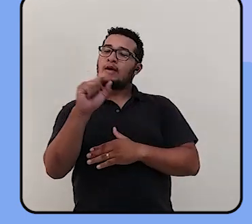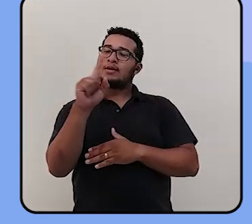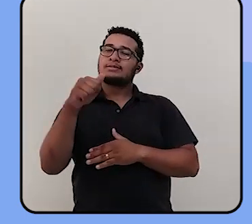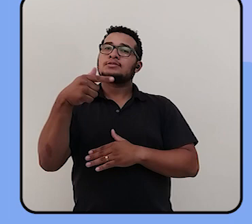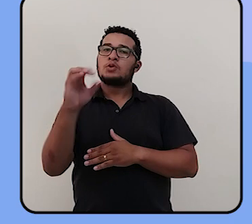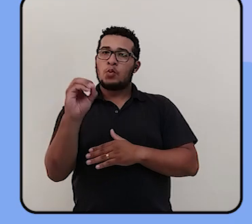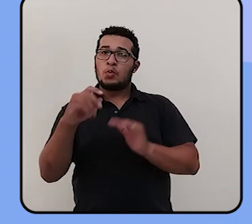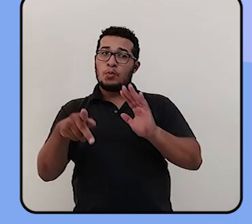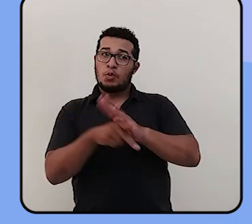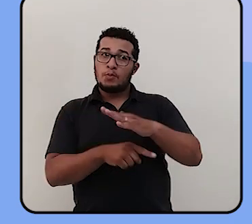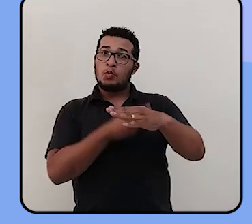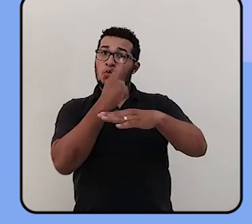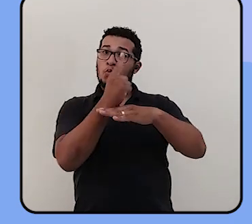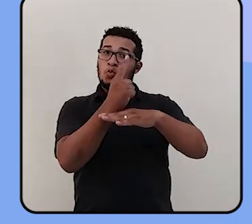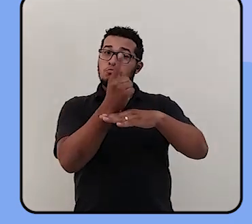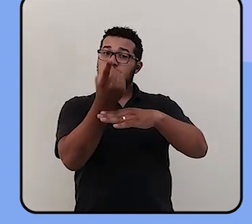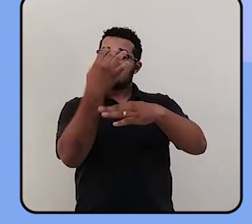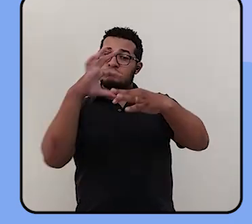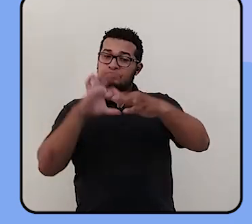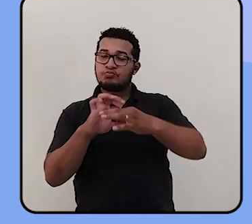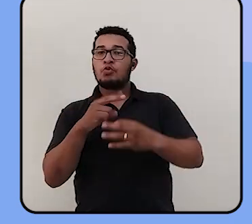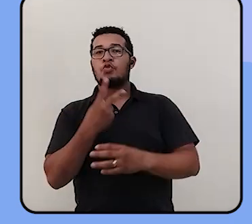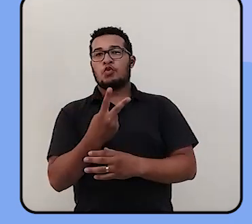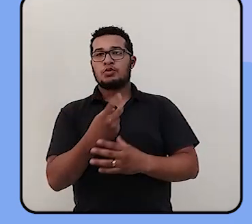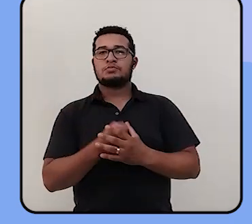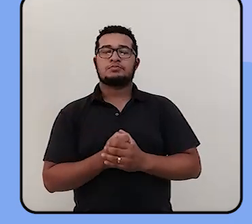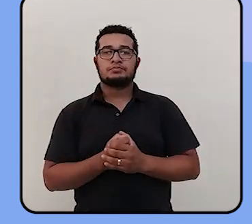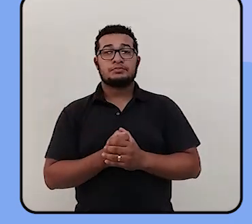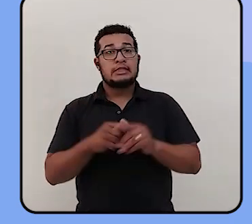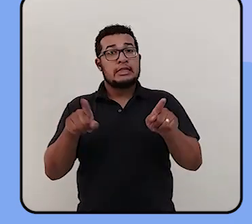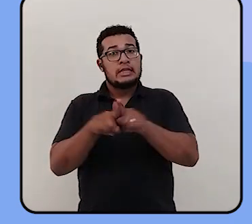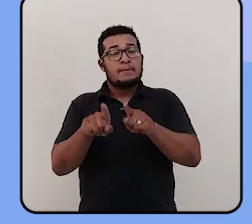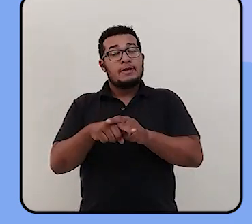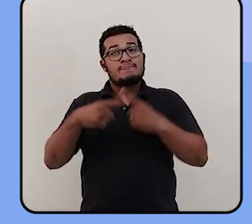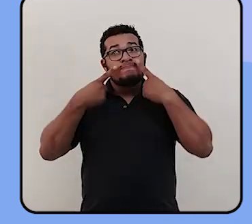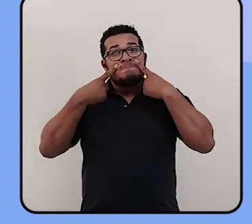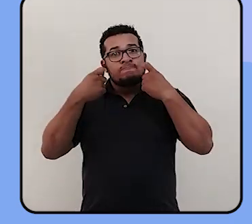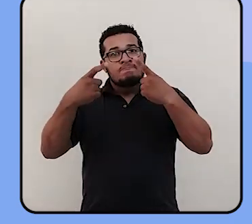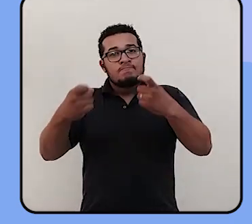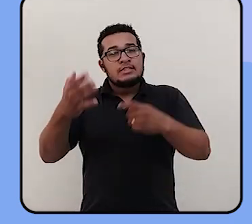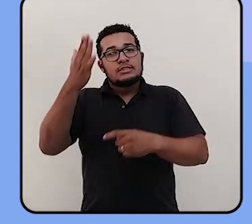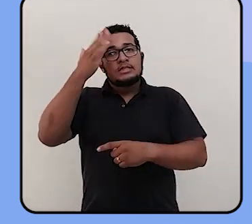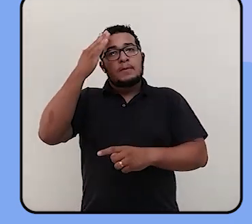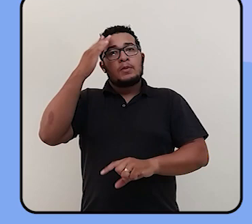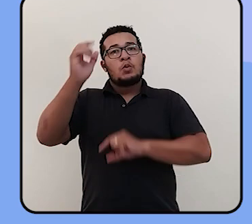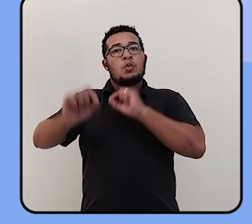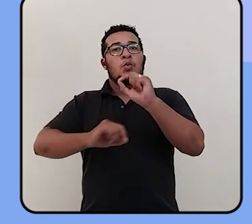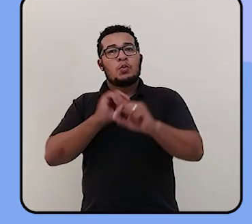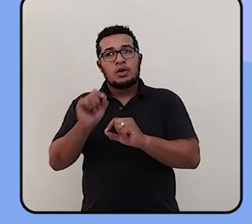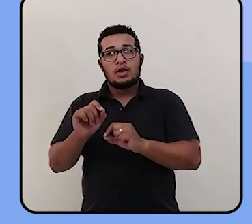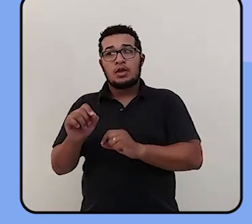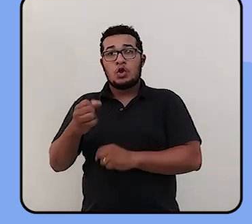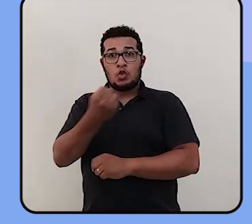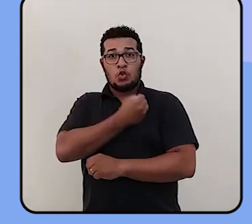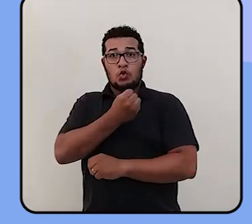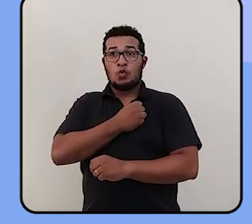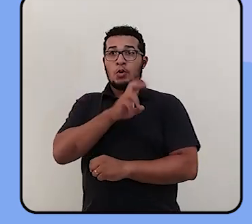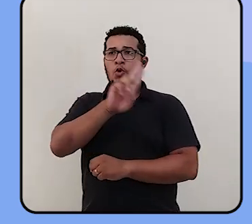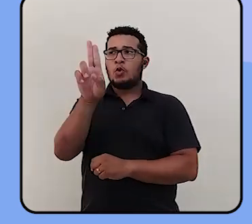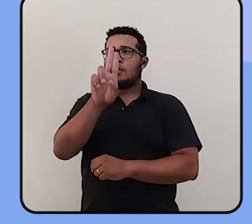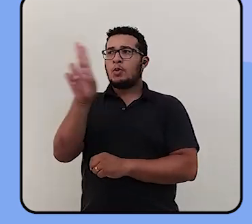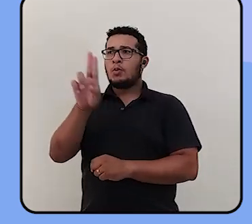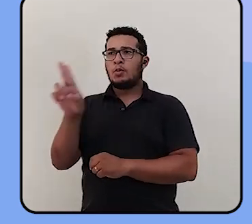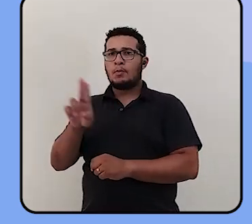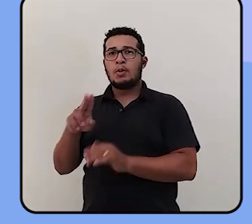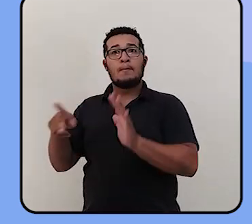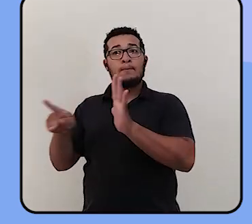está para 2. Uma outra coisa também que você precisa saber que é muito interessante é o nome de cada